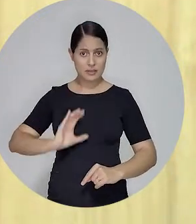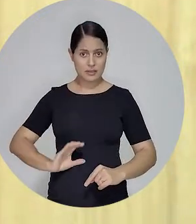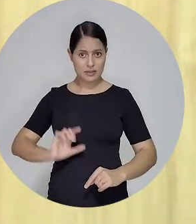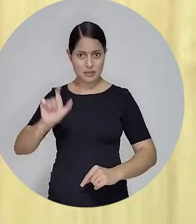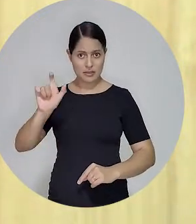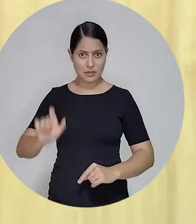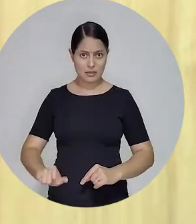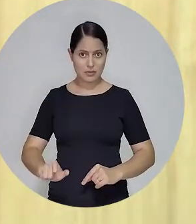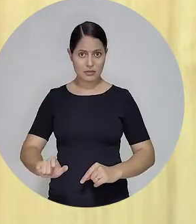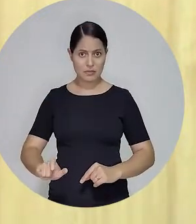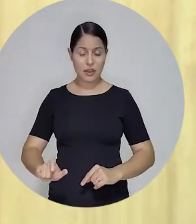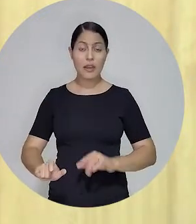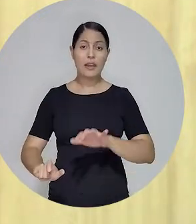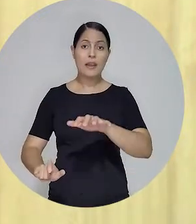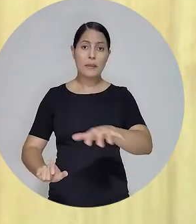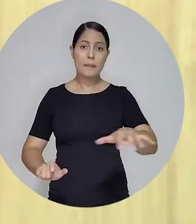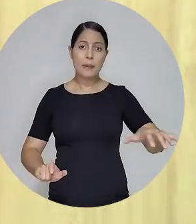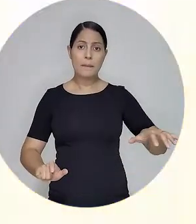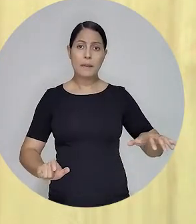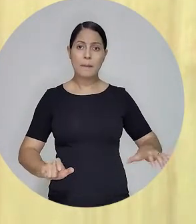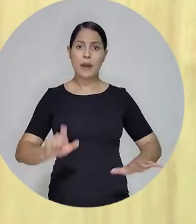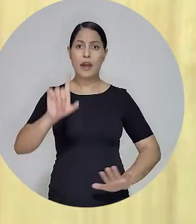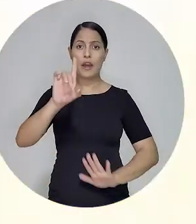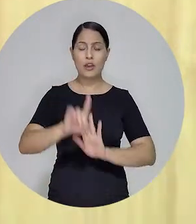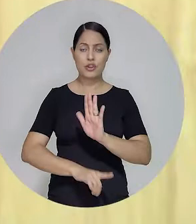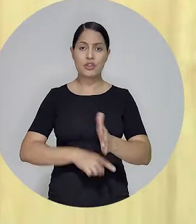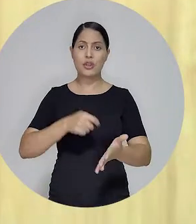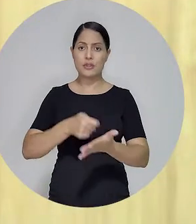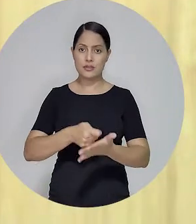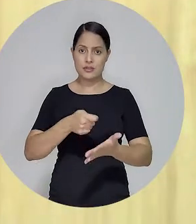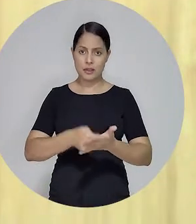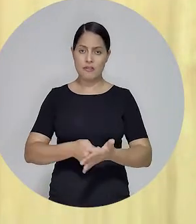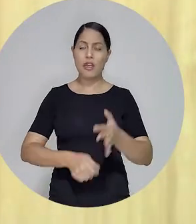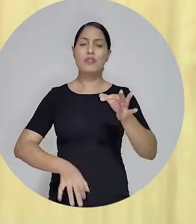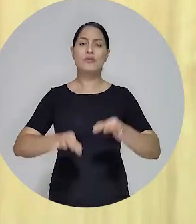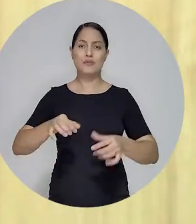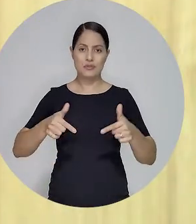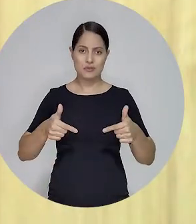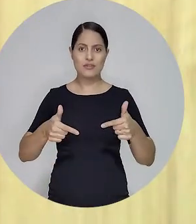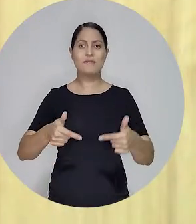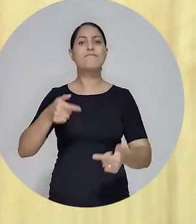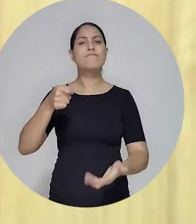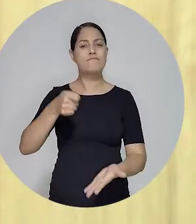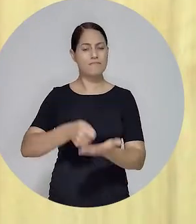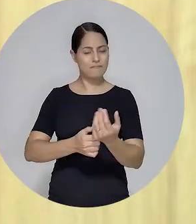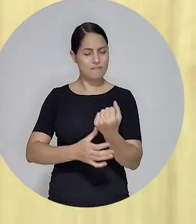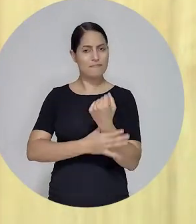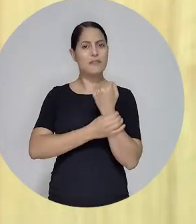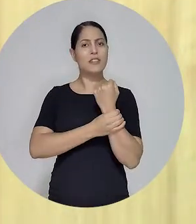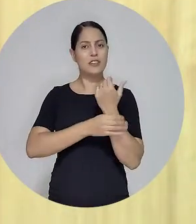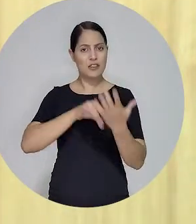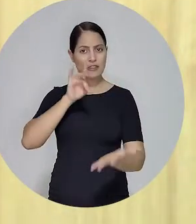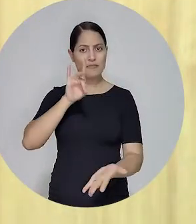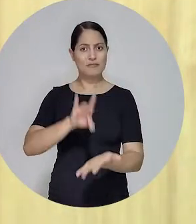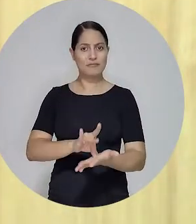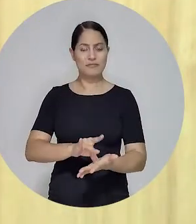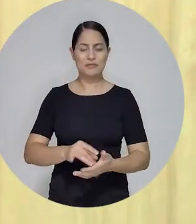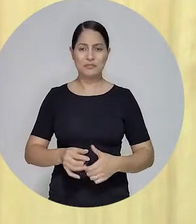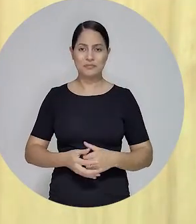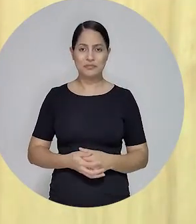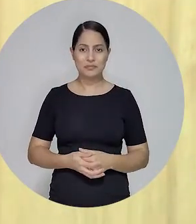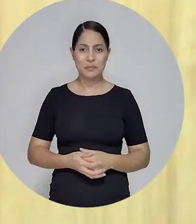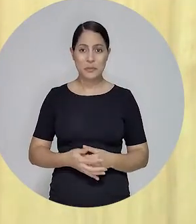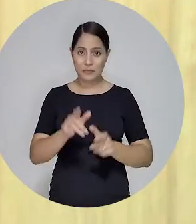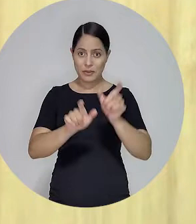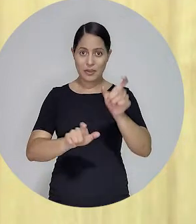cada instituição a justa medida de seus direitos e deveres. Desejo aos senhores e às senhoras que este reconhecimento